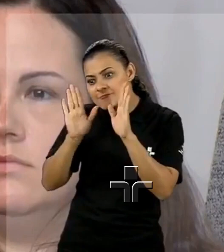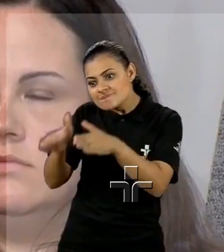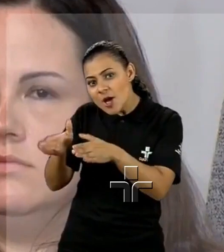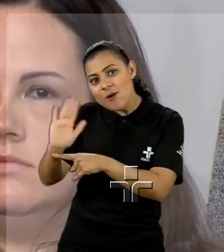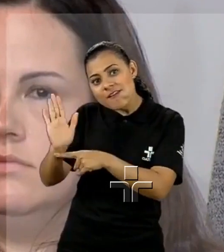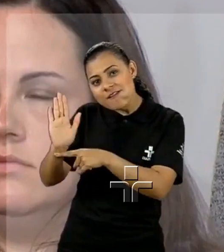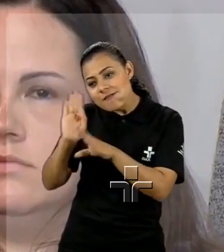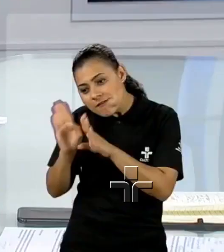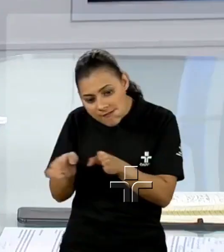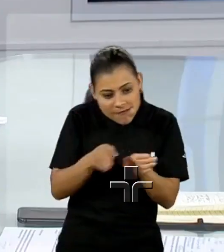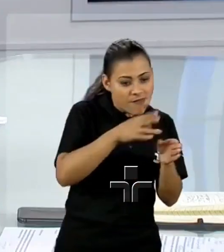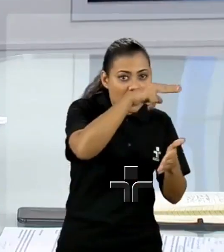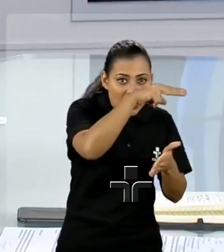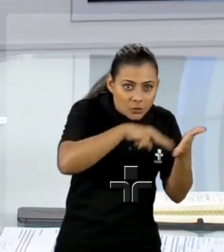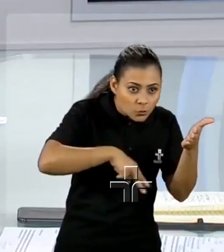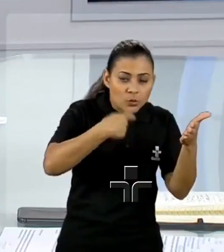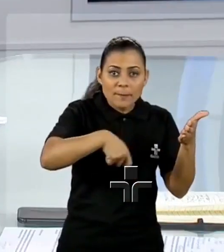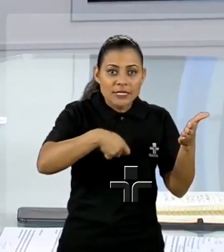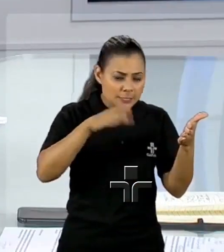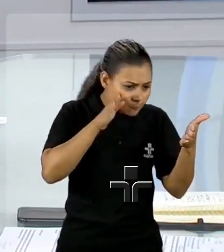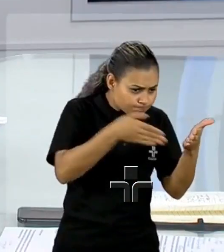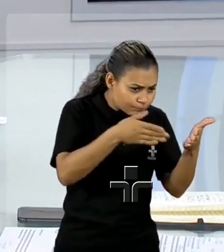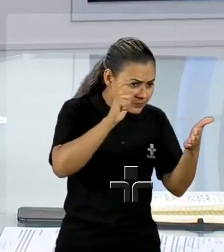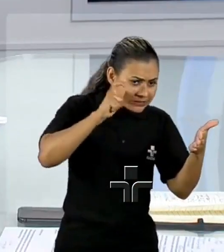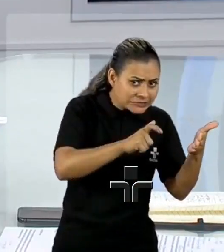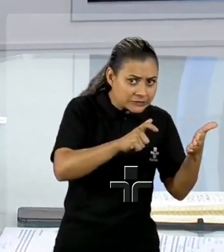que exige concentração e interpretação?